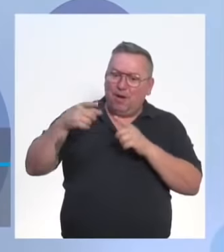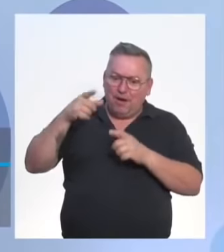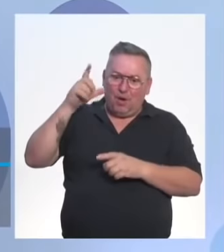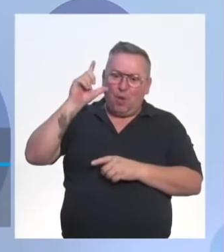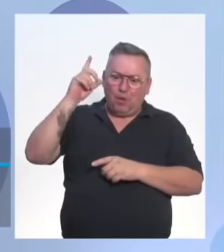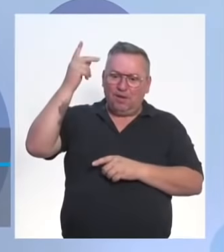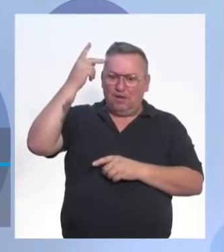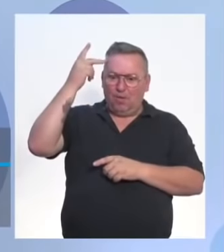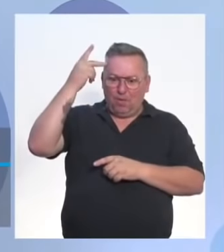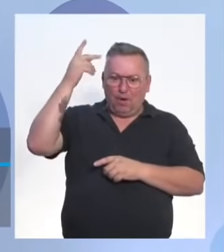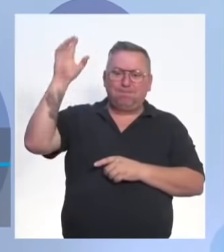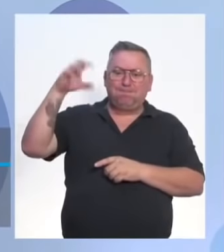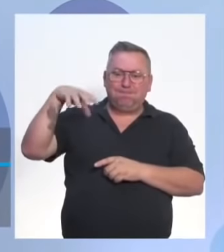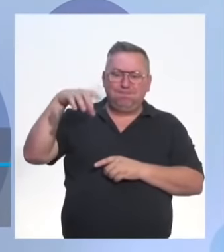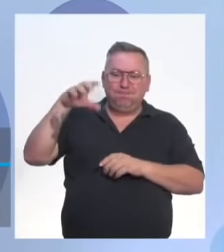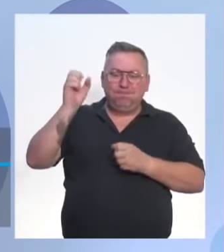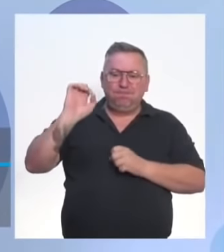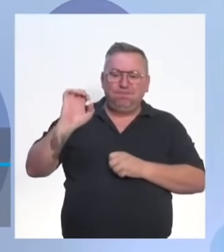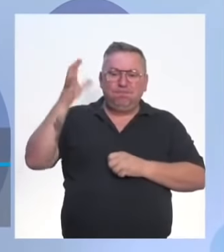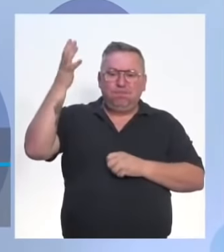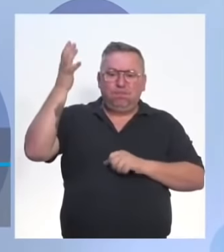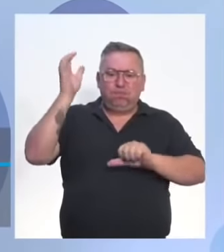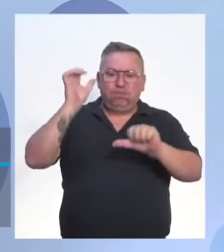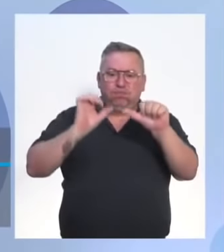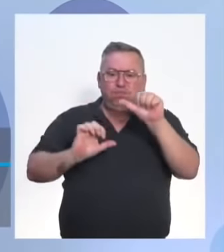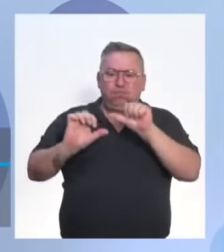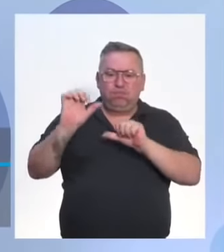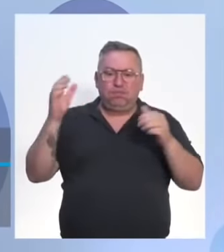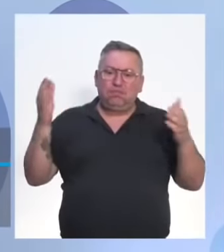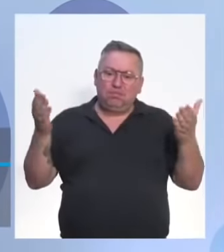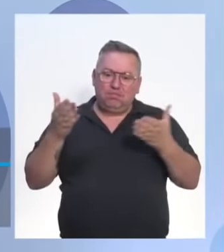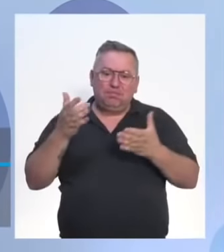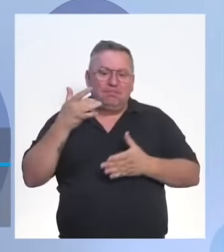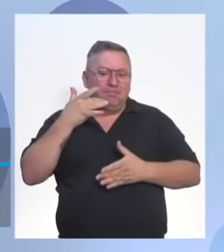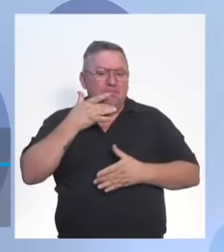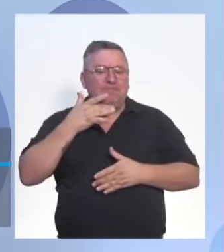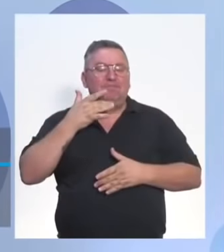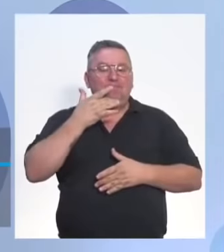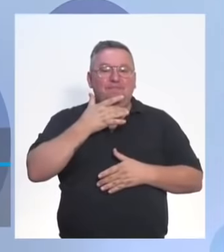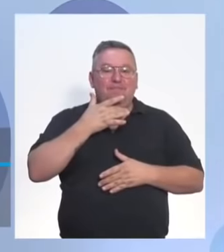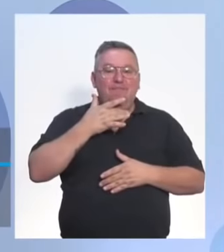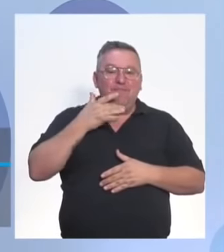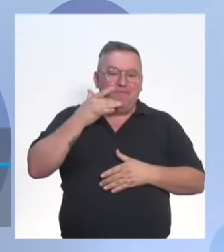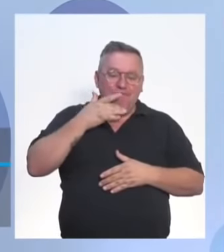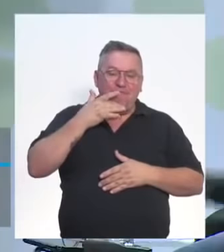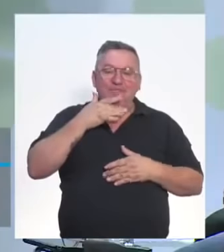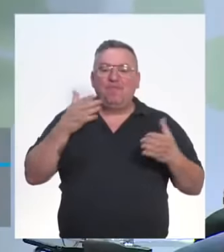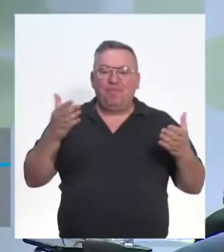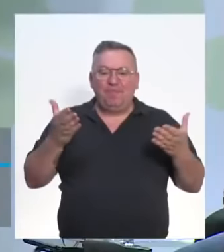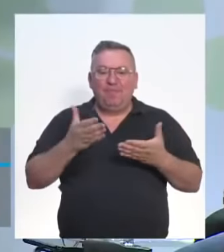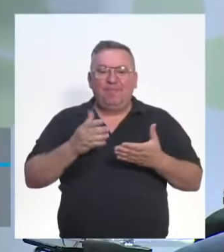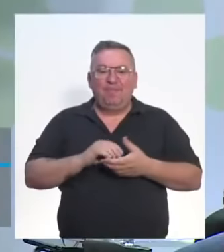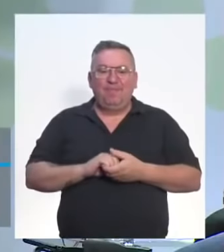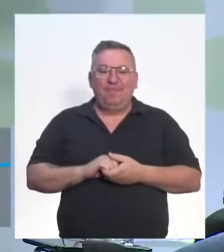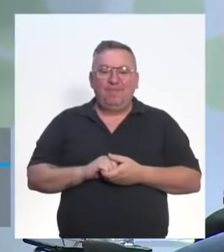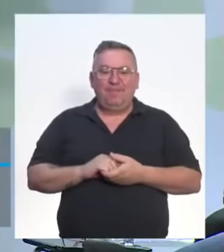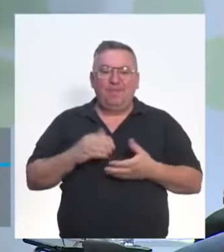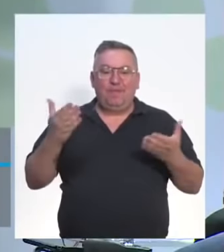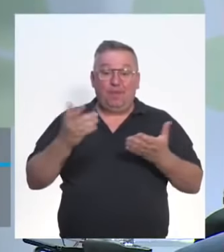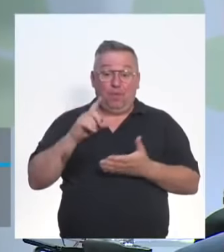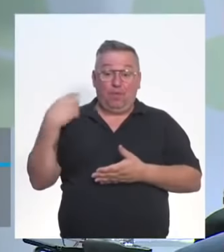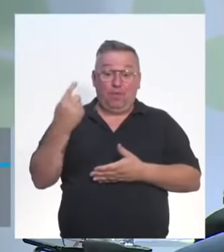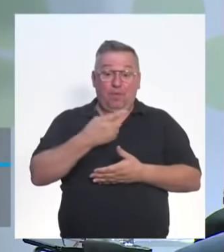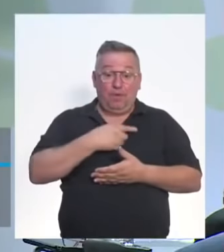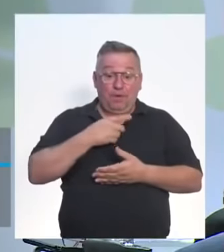Ontem deu uma mudança de tempo, hoje já está o clima até que razoável, digamos assim, bem legal hoje, né? Tá razoável, sim. Hoje nós vamos